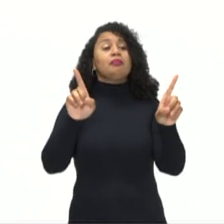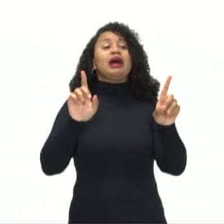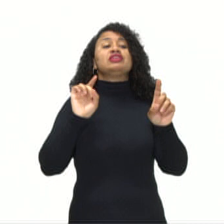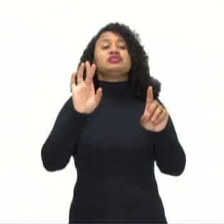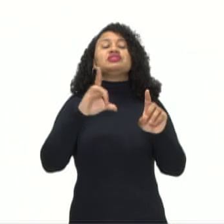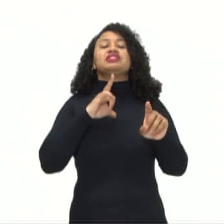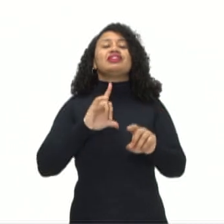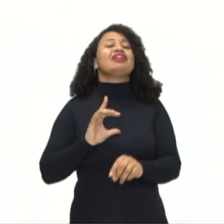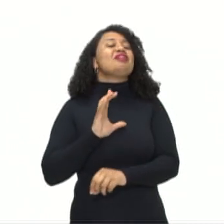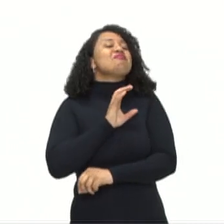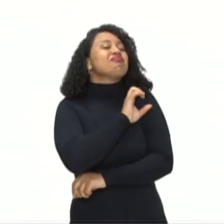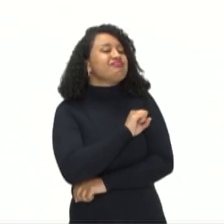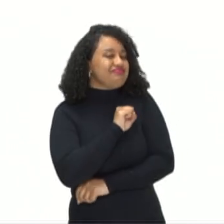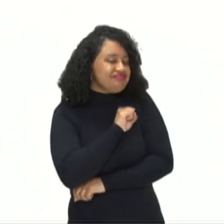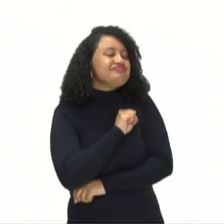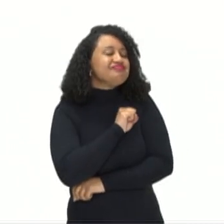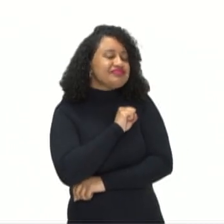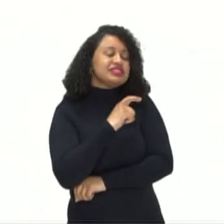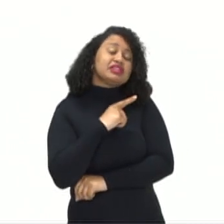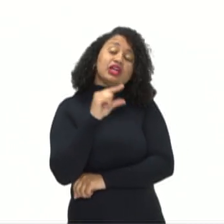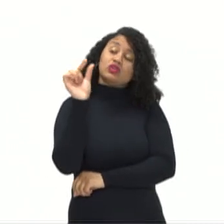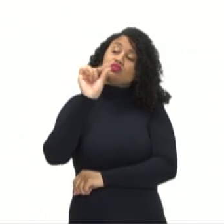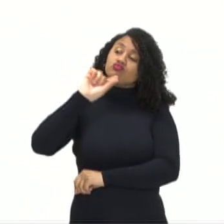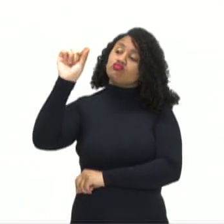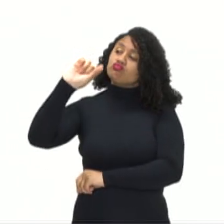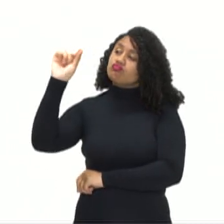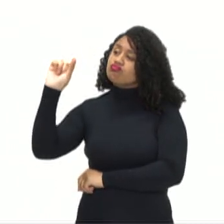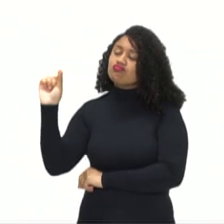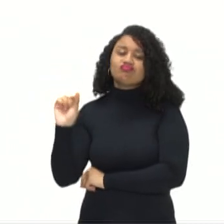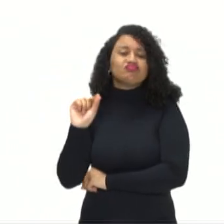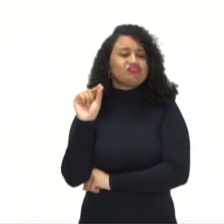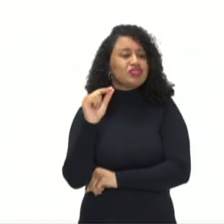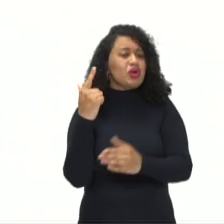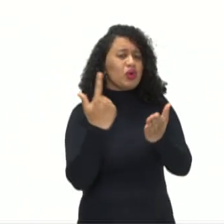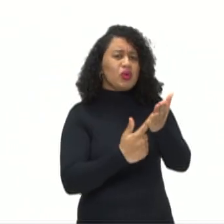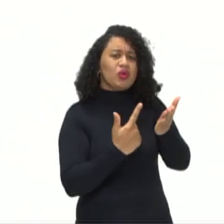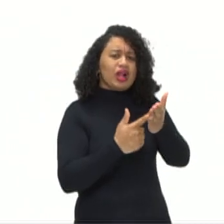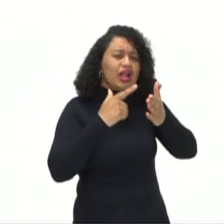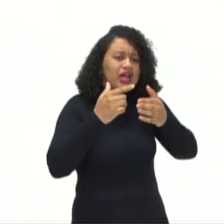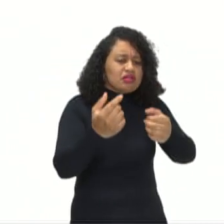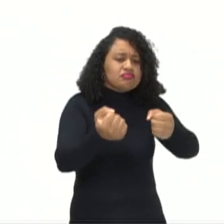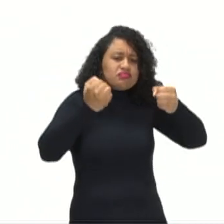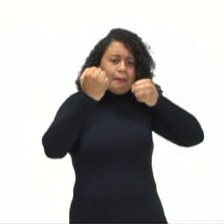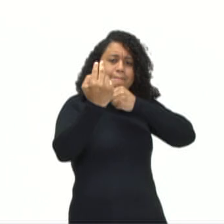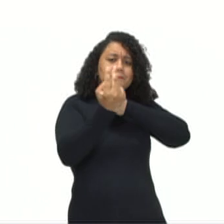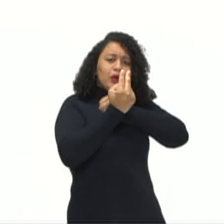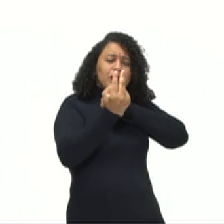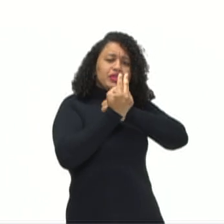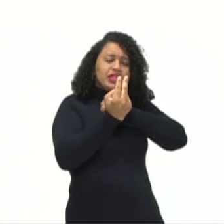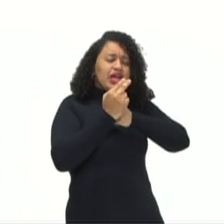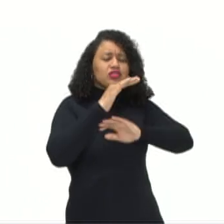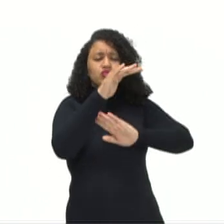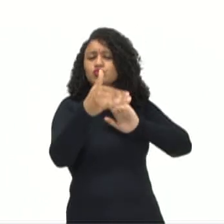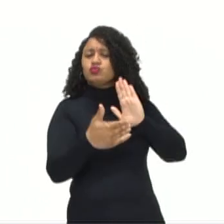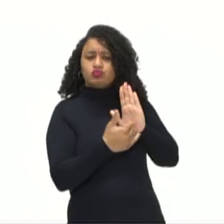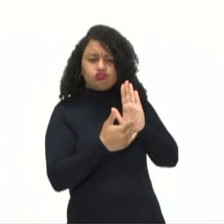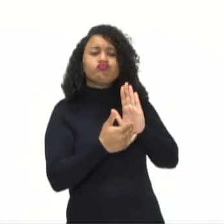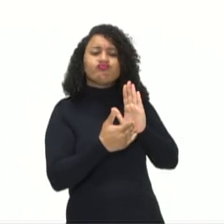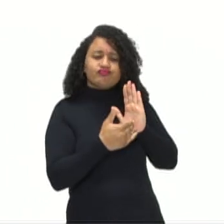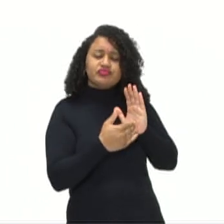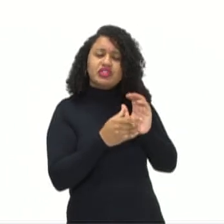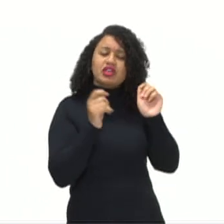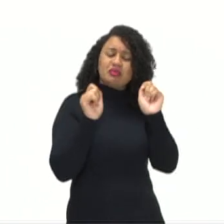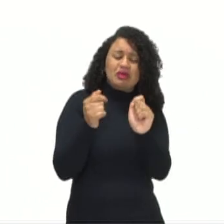só de amor, segurando um giz na mão. O livro é seu escudo, que lhe protege de tudo, que lhe